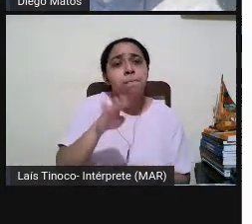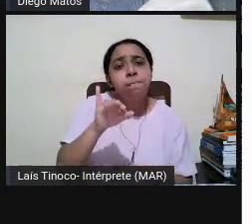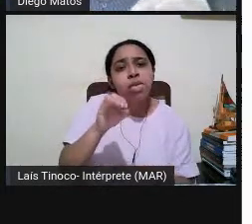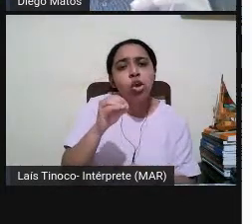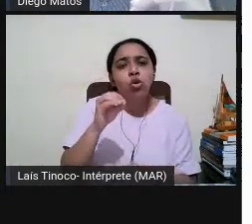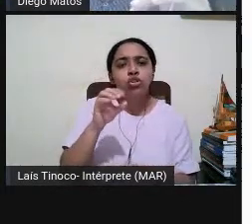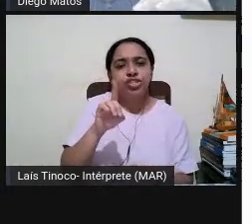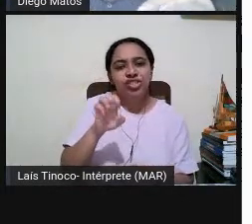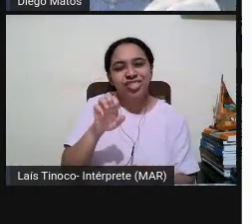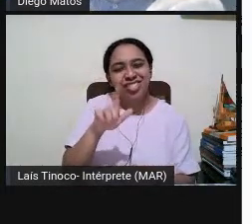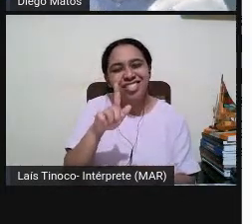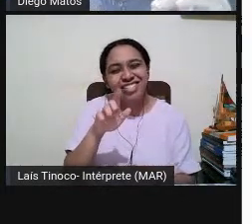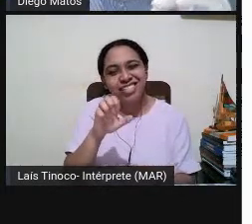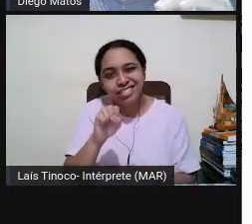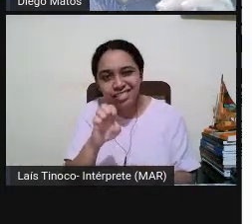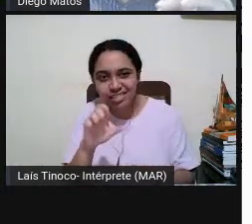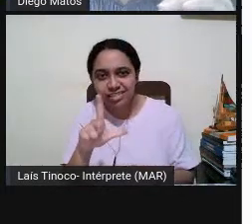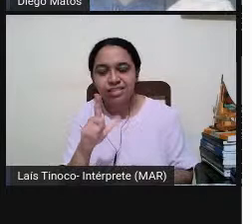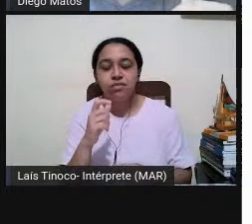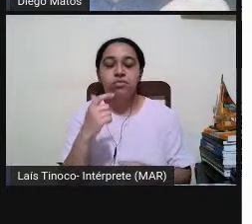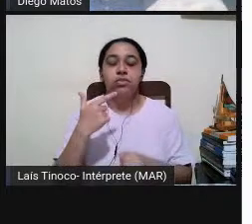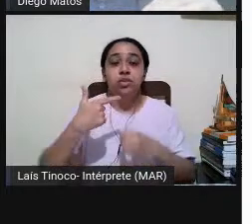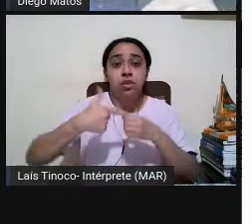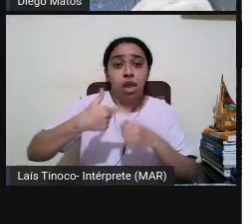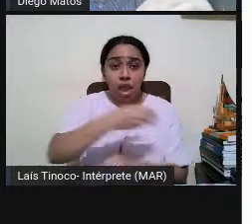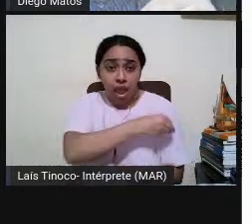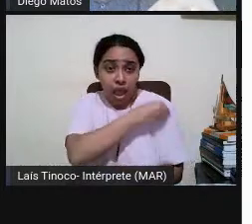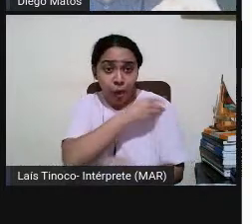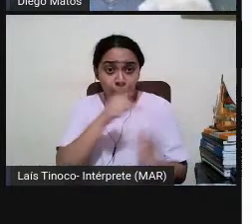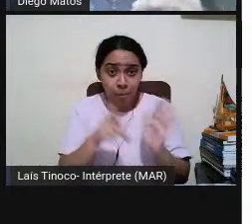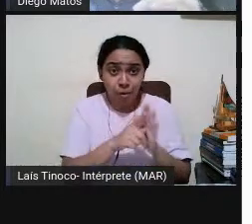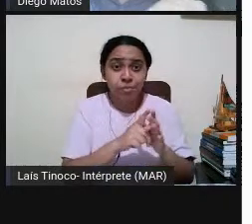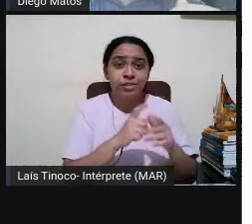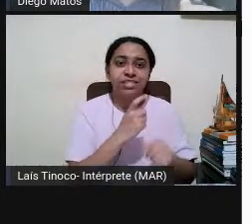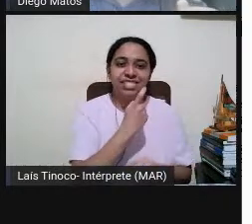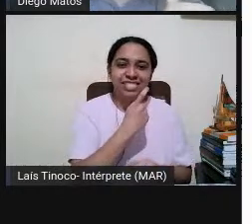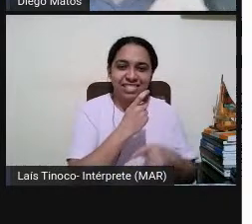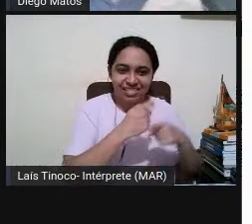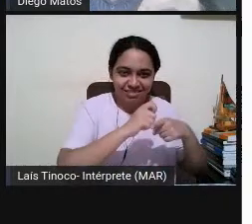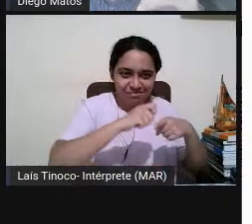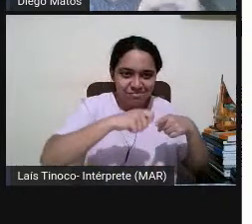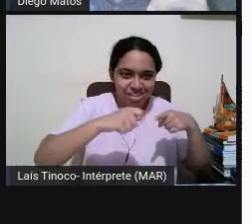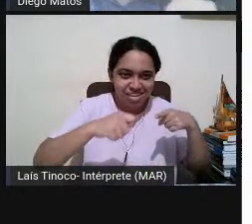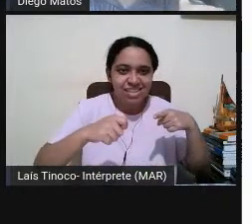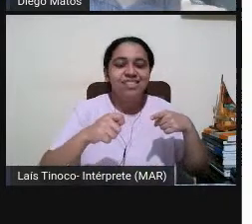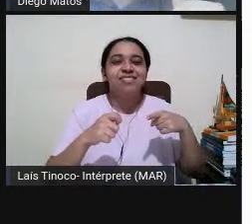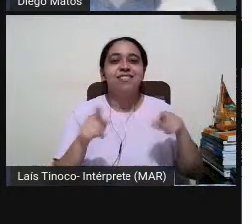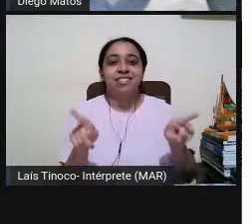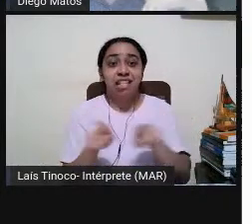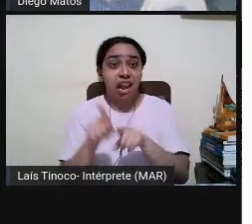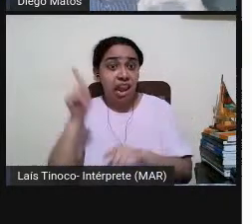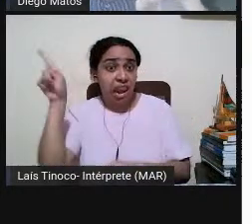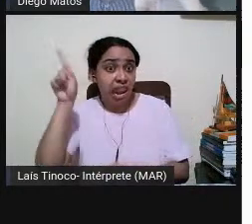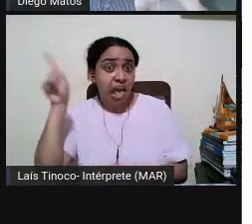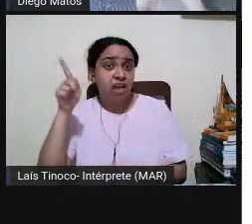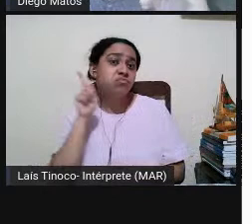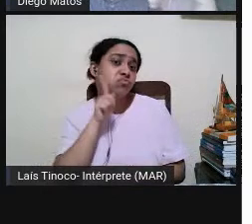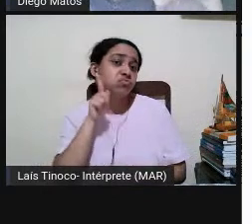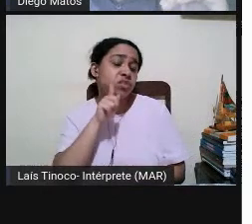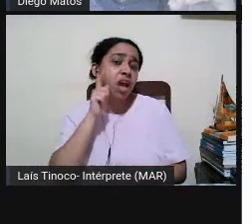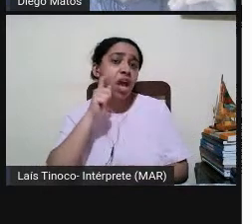álcool é álcool de o foco de cana aqui no Brasil Estados Unidos Eles produzem muito álcool de milho